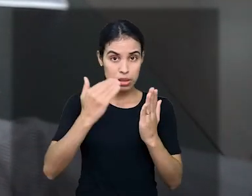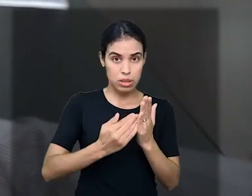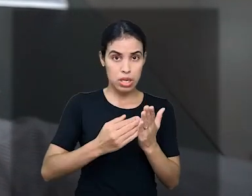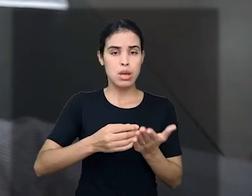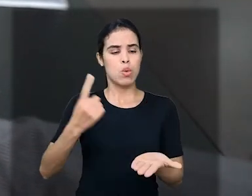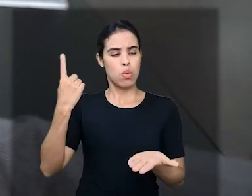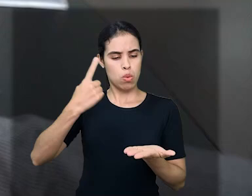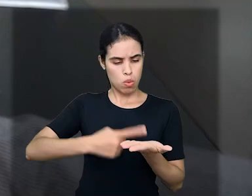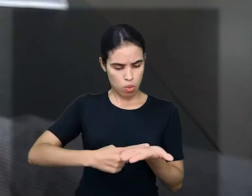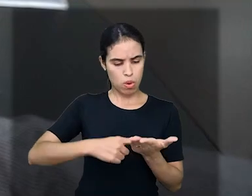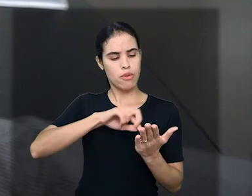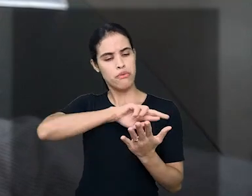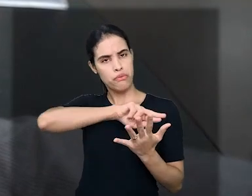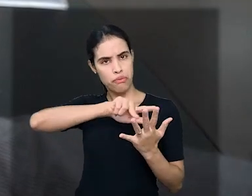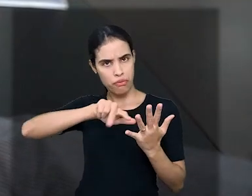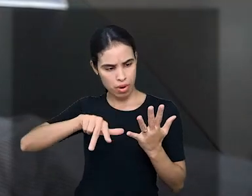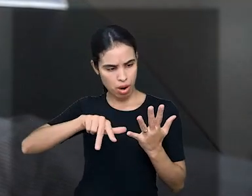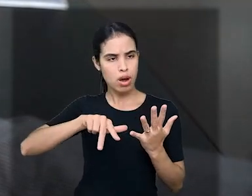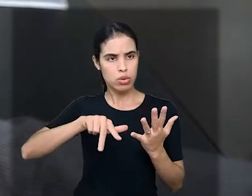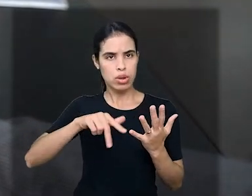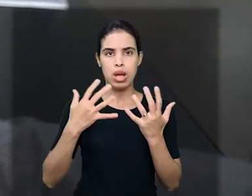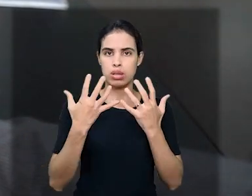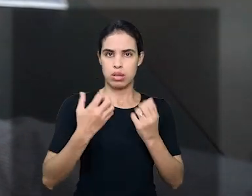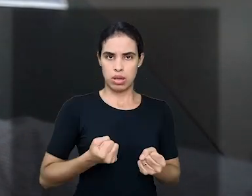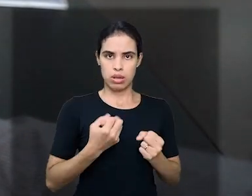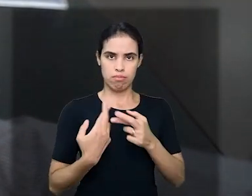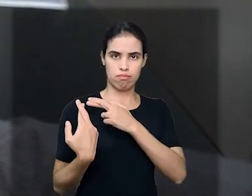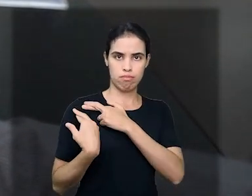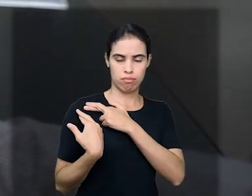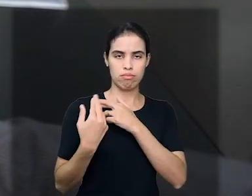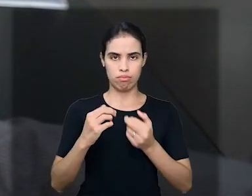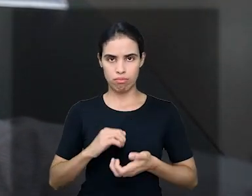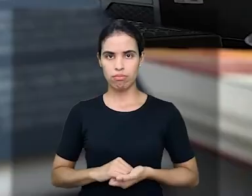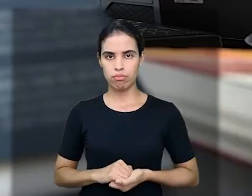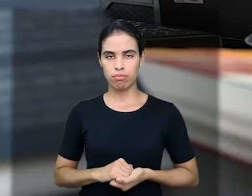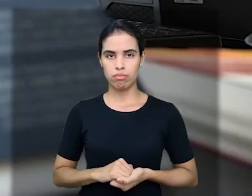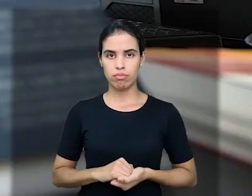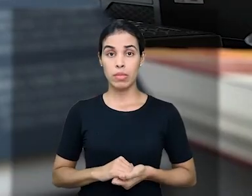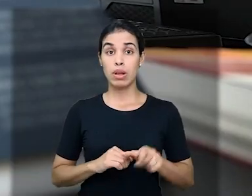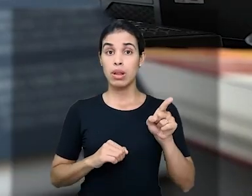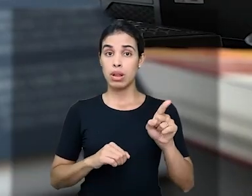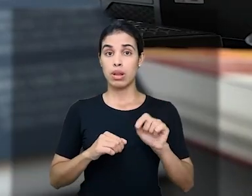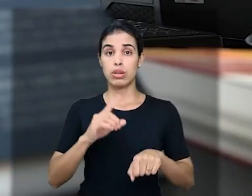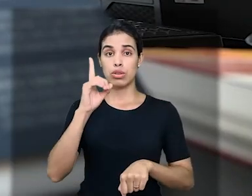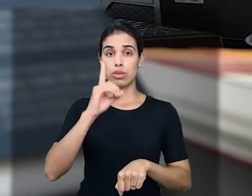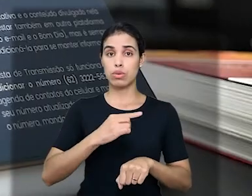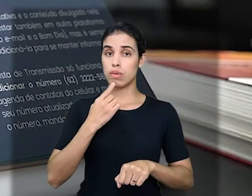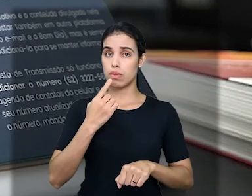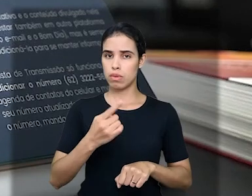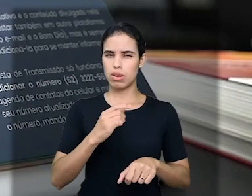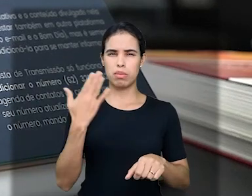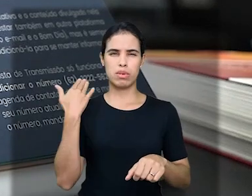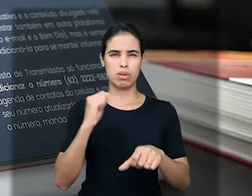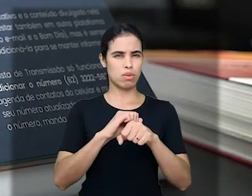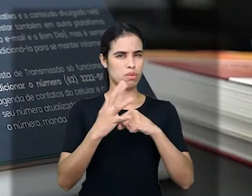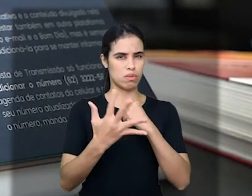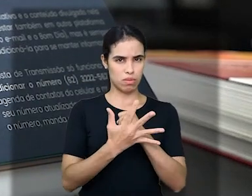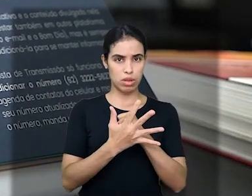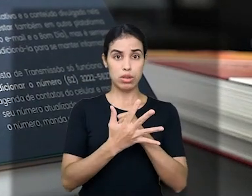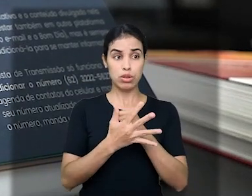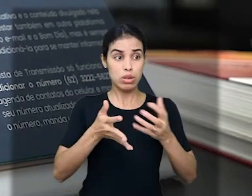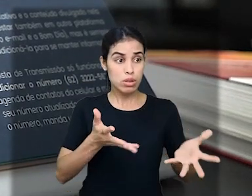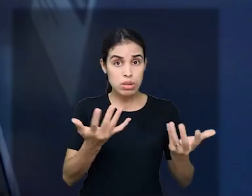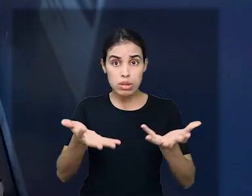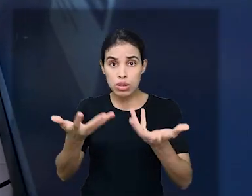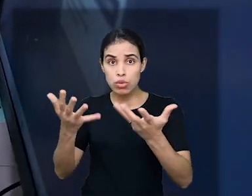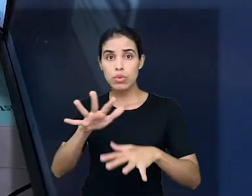cumpridos e também dos compromissos que ele assume com a unidade. O diretor conta que a pandemia da Covid-19